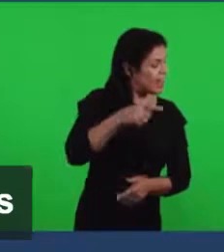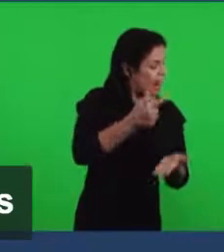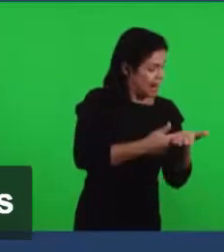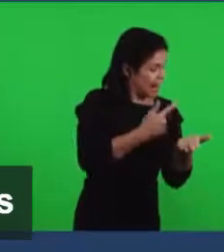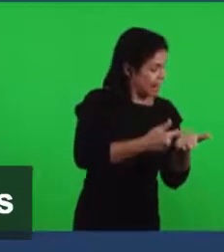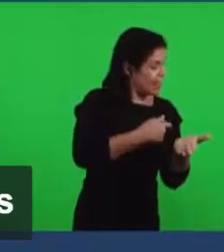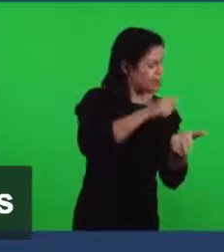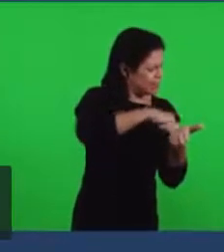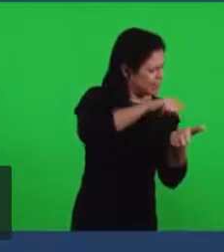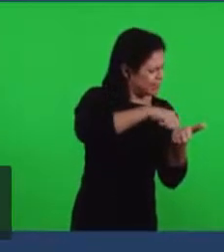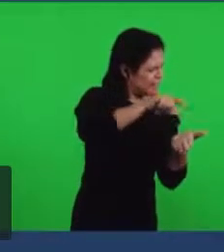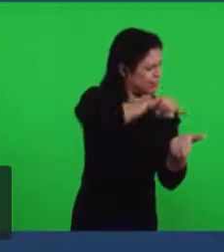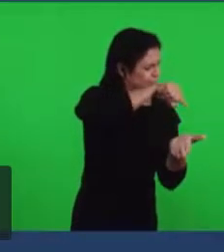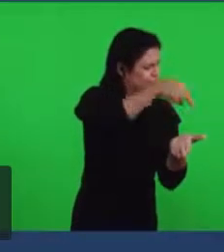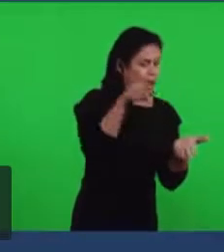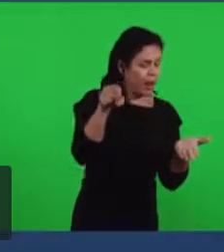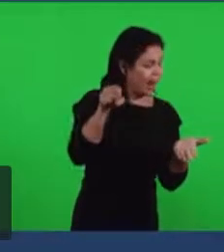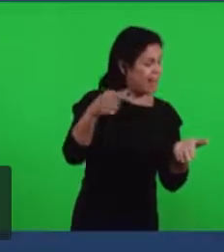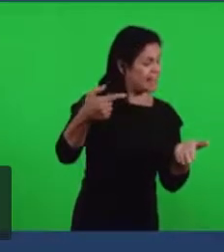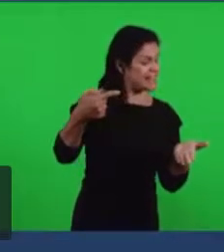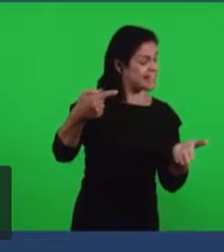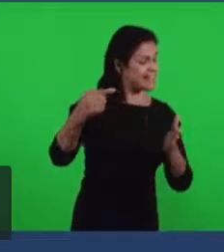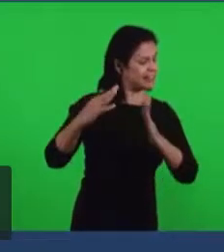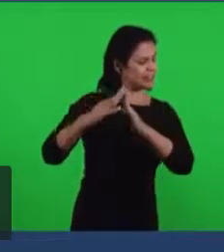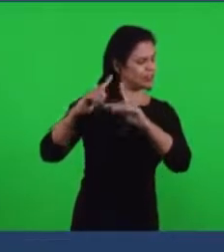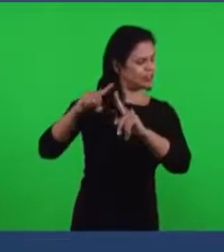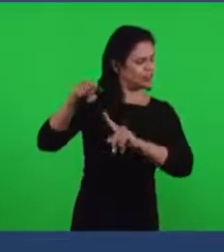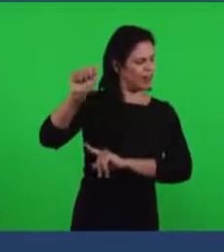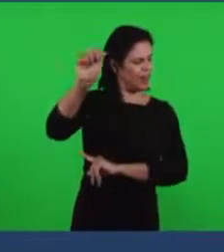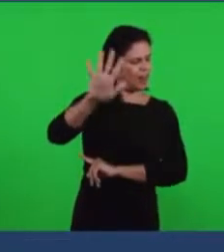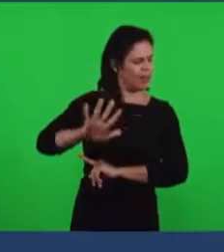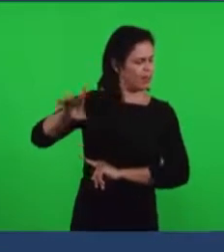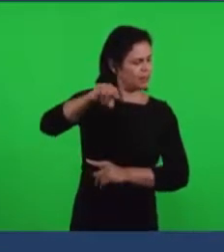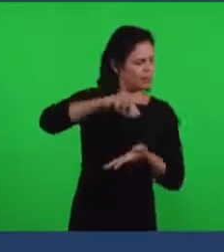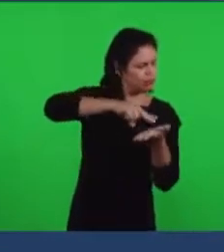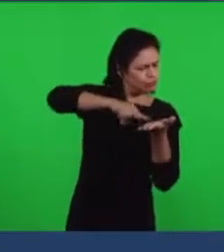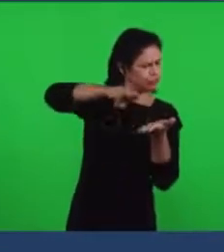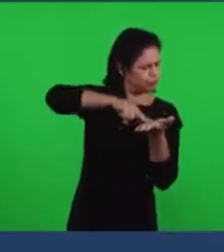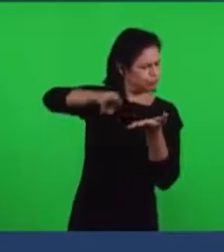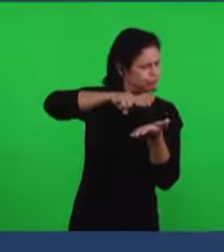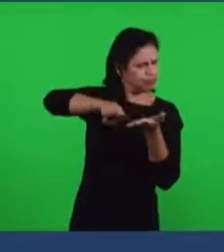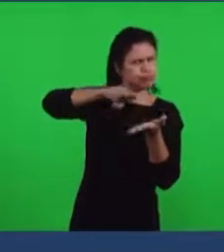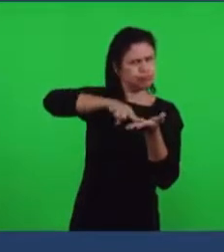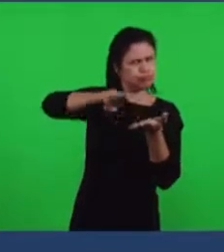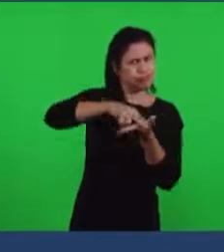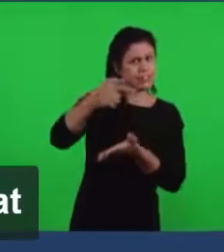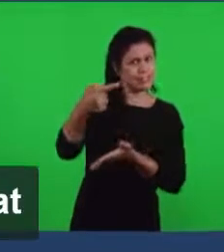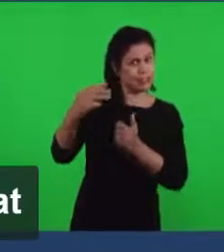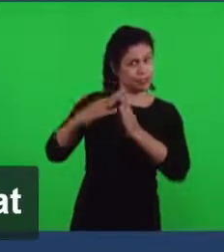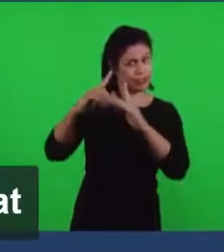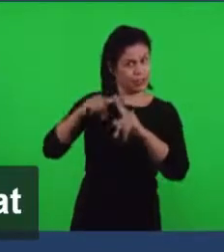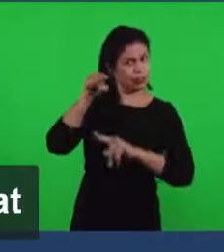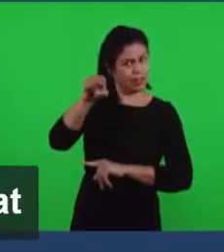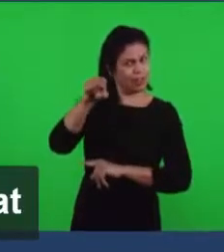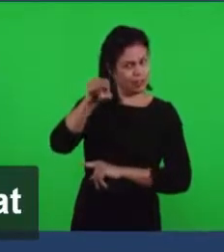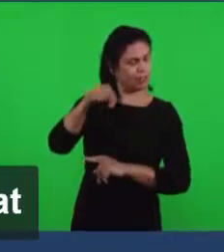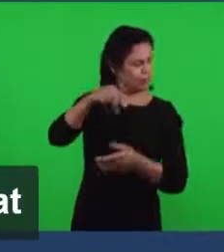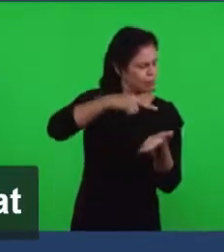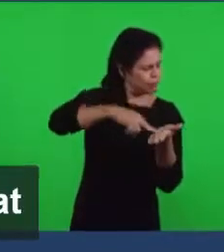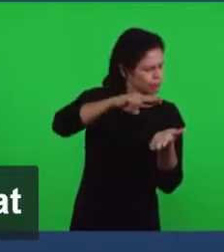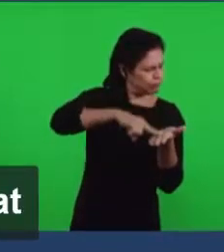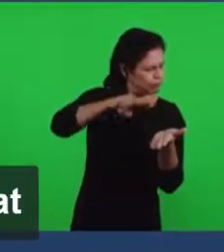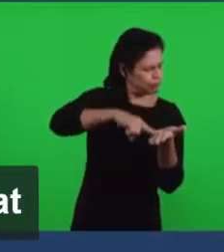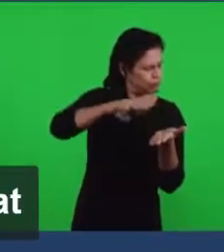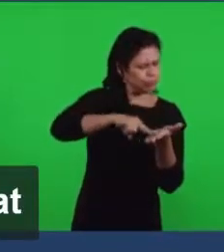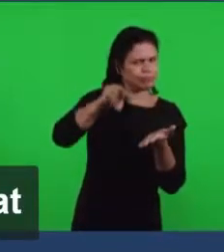sete igrejas que estão na ásia é pessoais nina ea pérgamo e atira e as artes ea filadélfia e londres